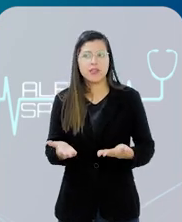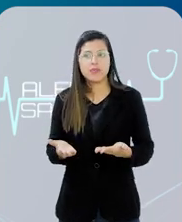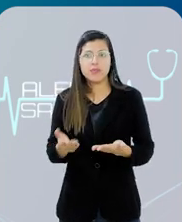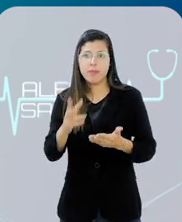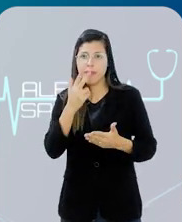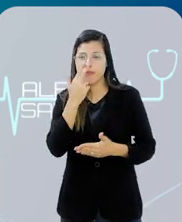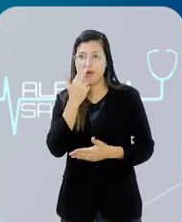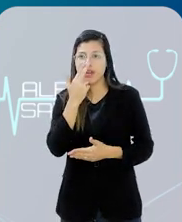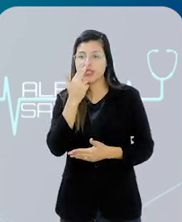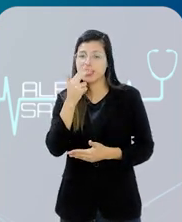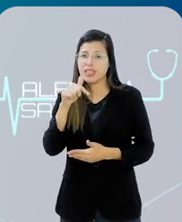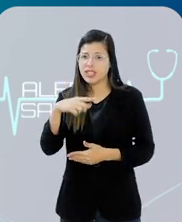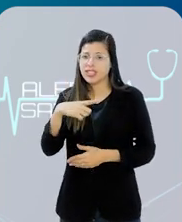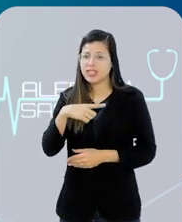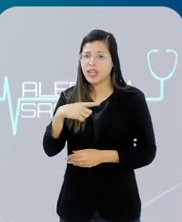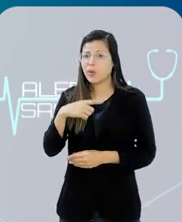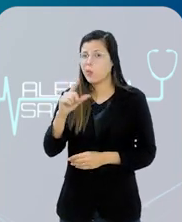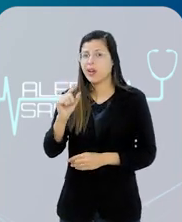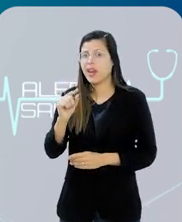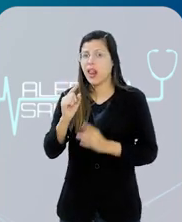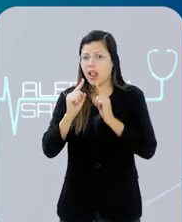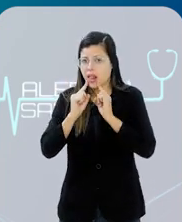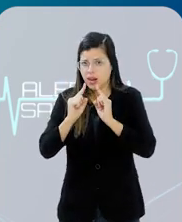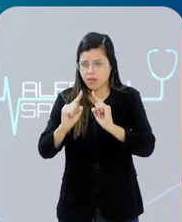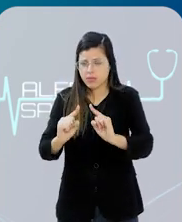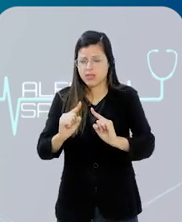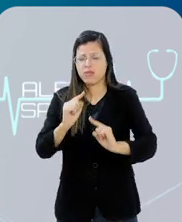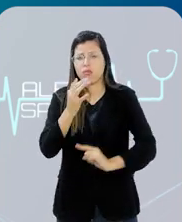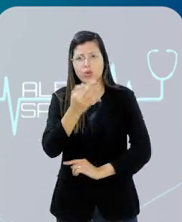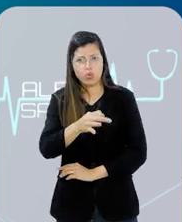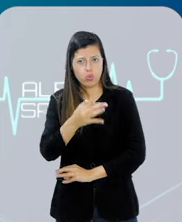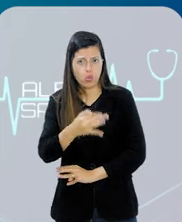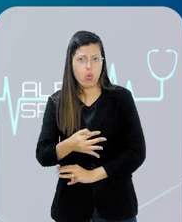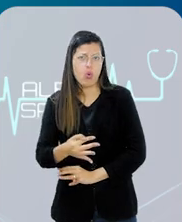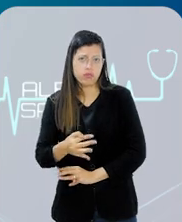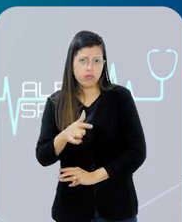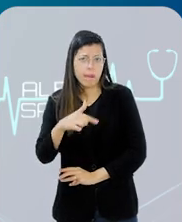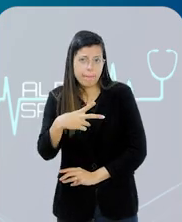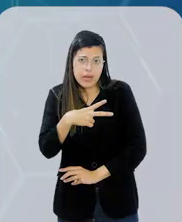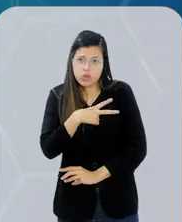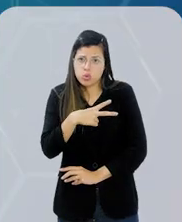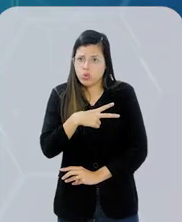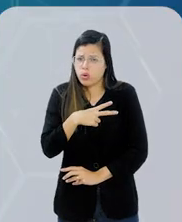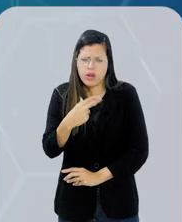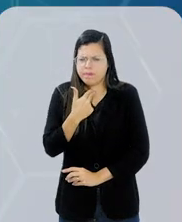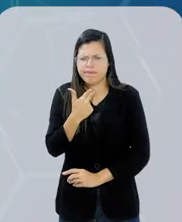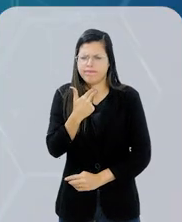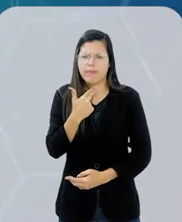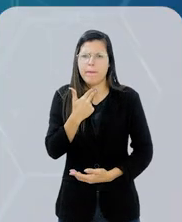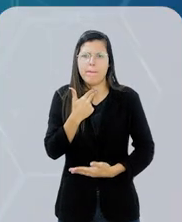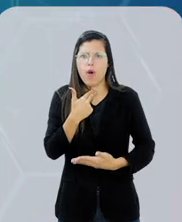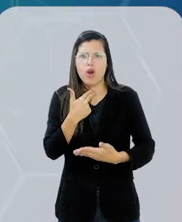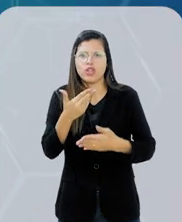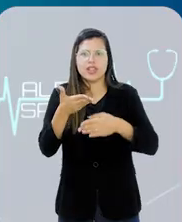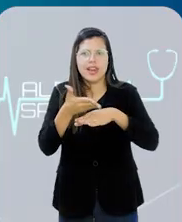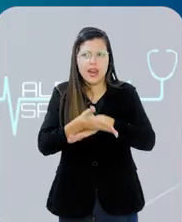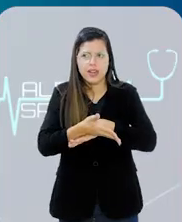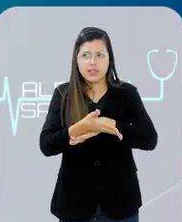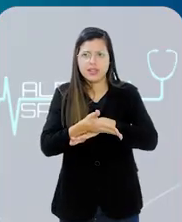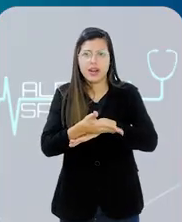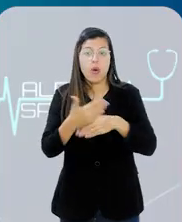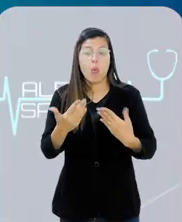subjetivos, que são as queixas, né, e dor. É uma queixa pessoal, né, a gente não pode inferir qual é o